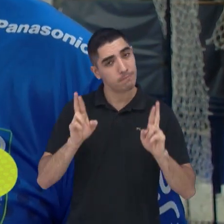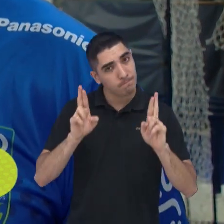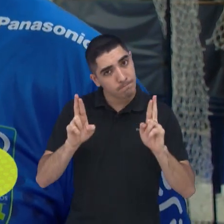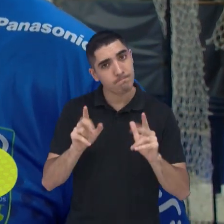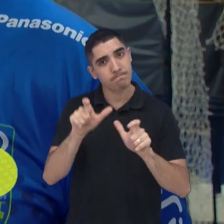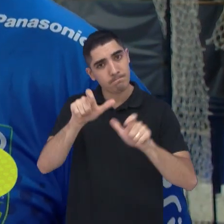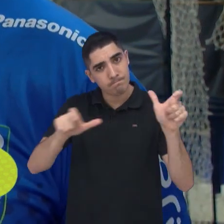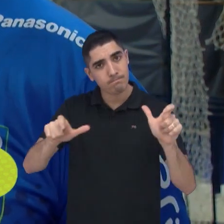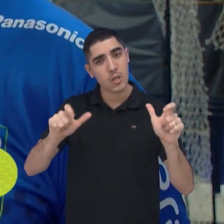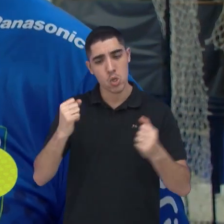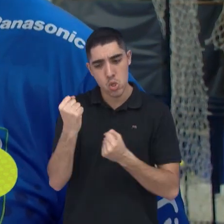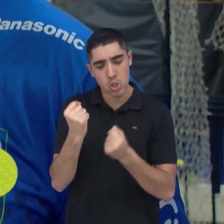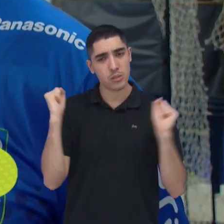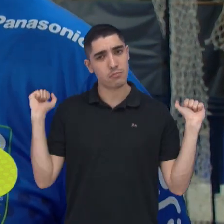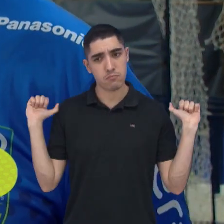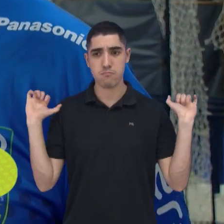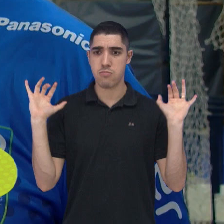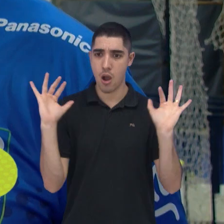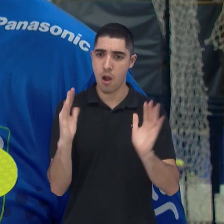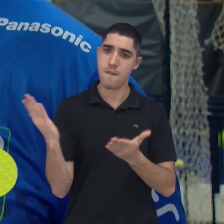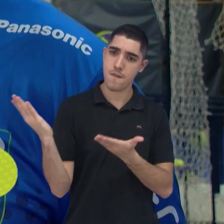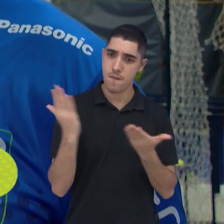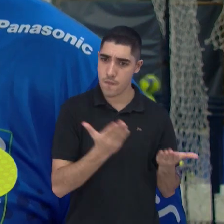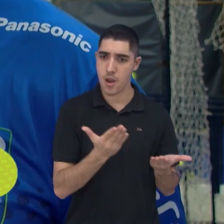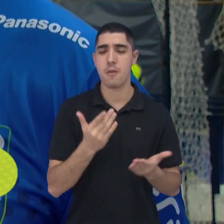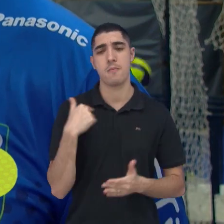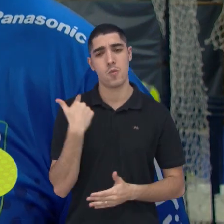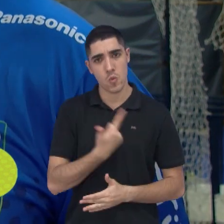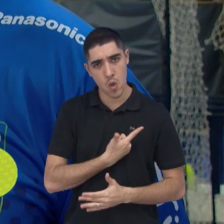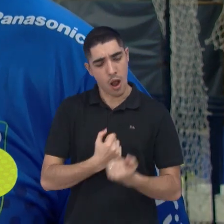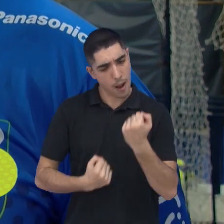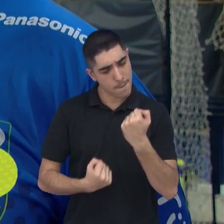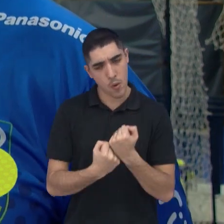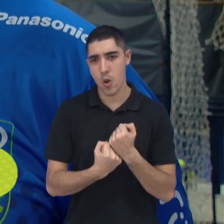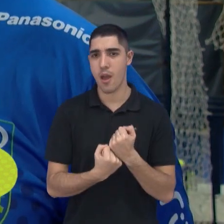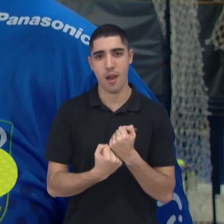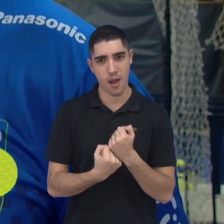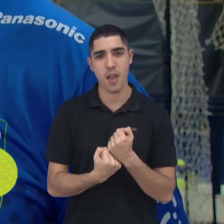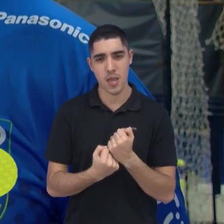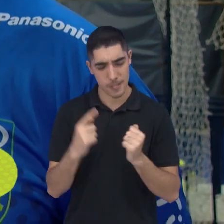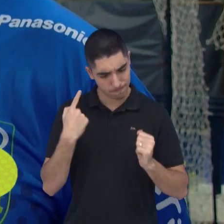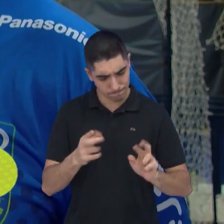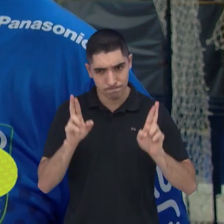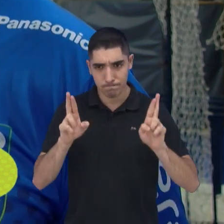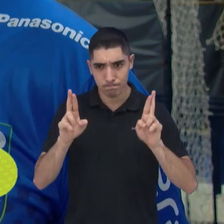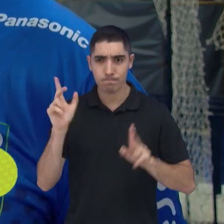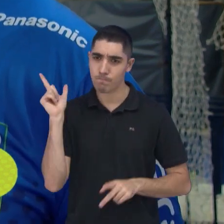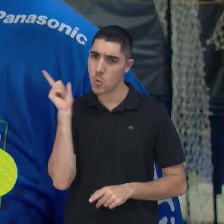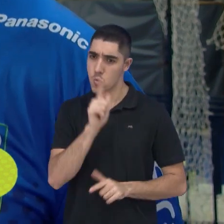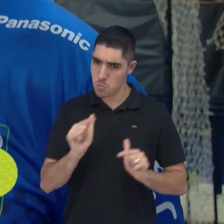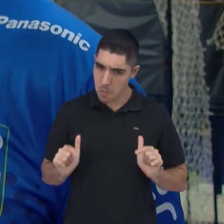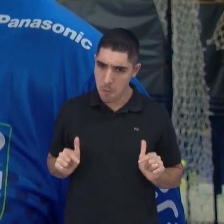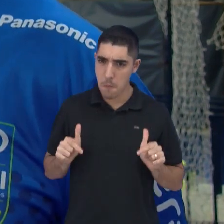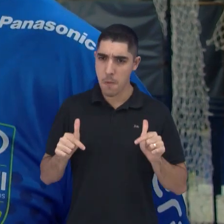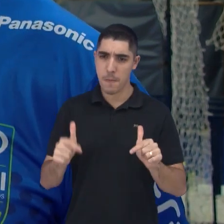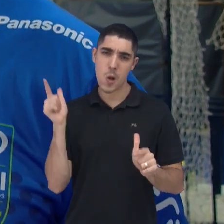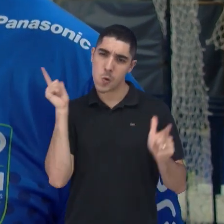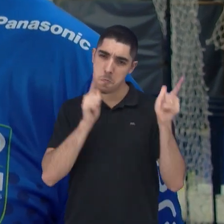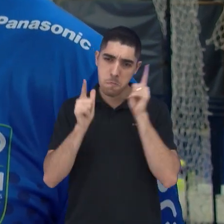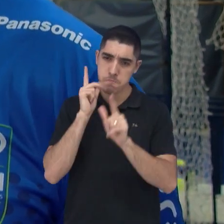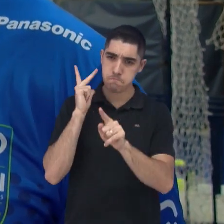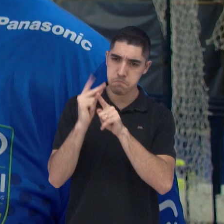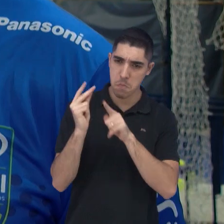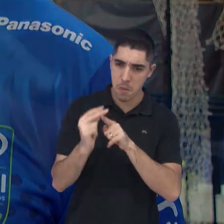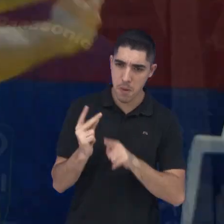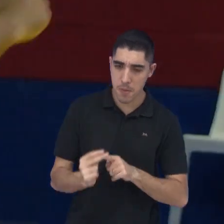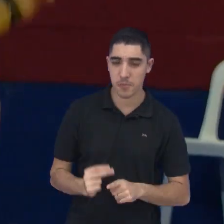torcida ali, apoiando a gente como sempre fizeram. E pode esperar que a gente vai dar nosso melhor para conquistar os objetivos e os jogos aí,